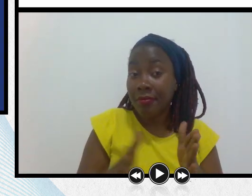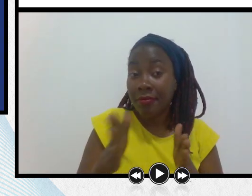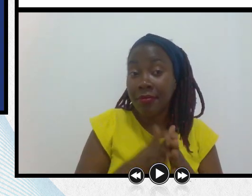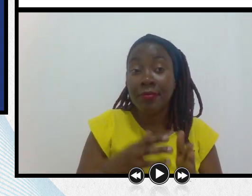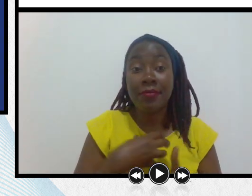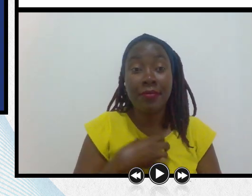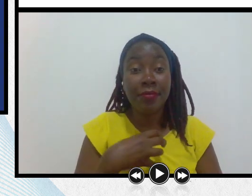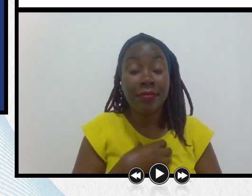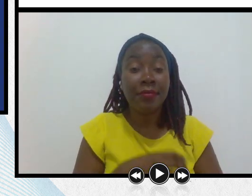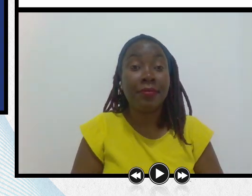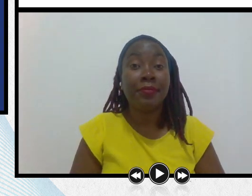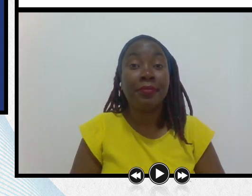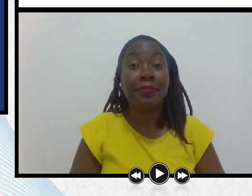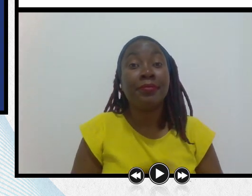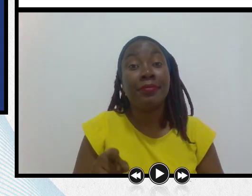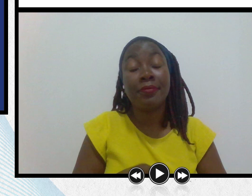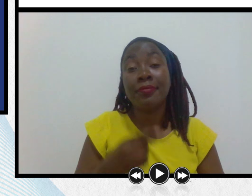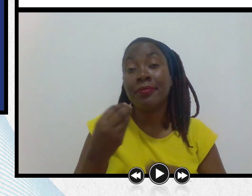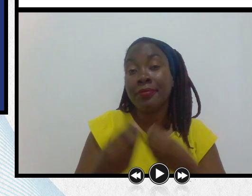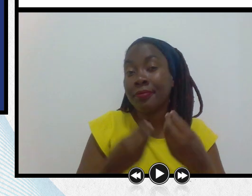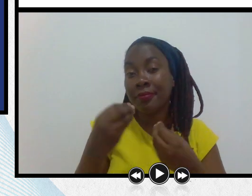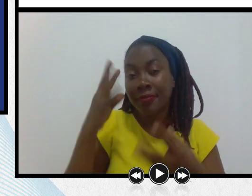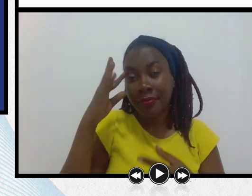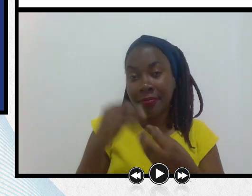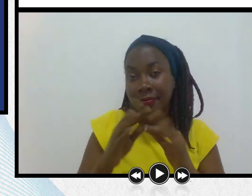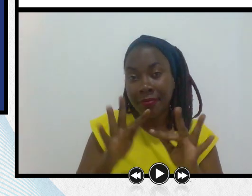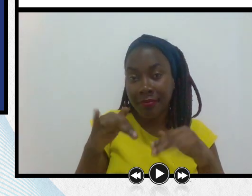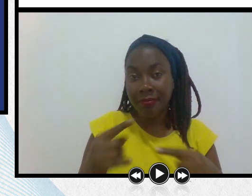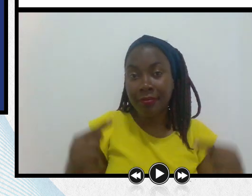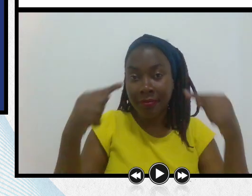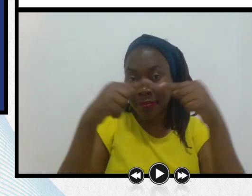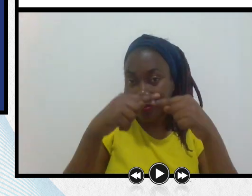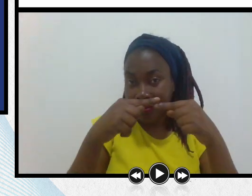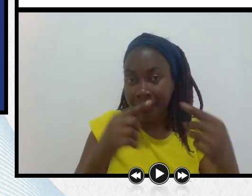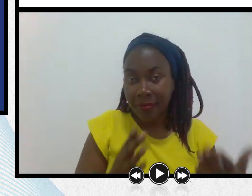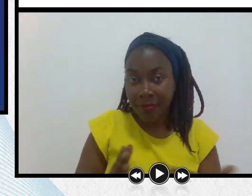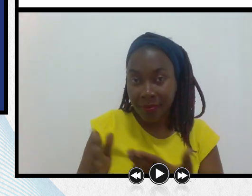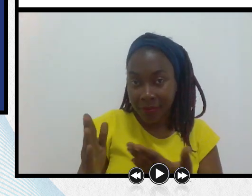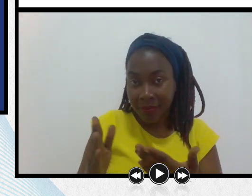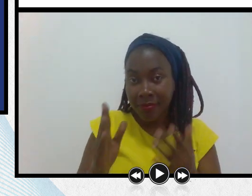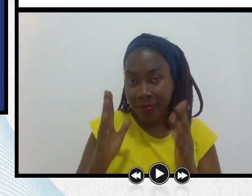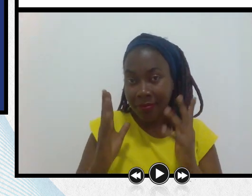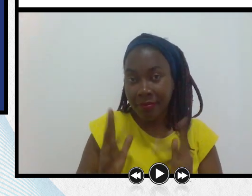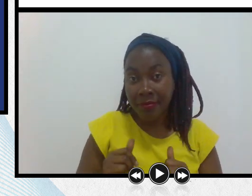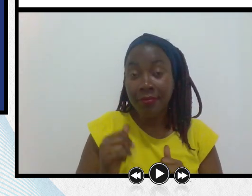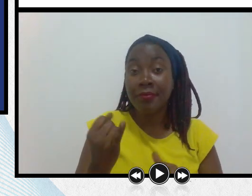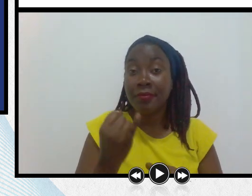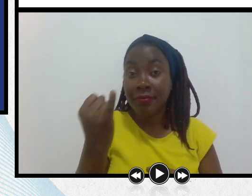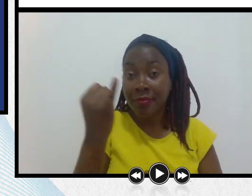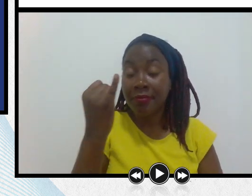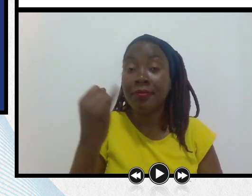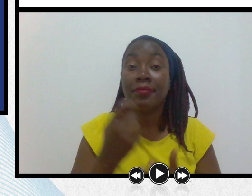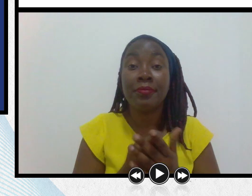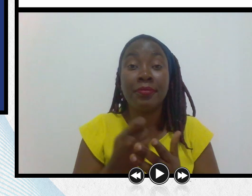de sensibilização. E aí, como considerações finais a respeito do clorador, né, uma coisa que é